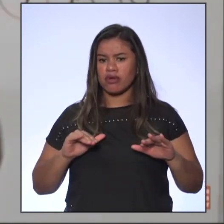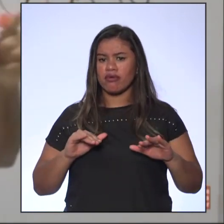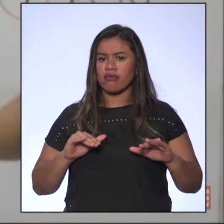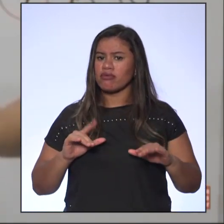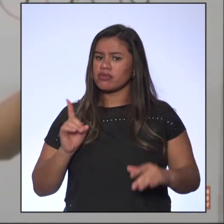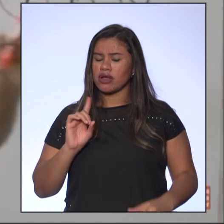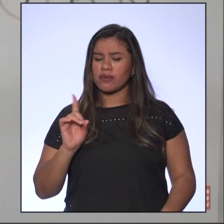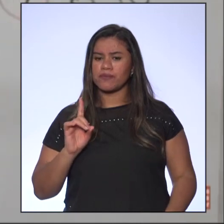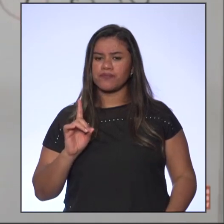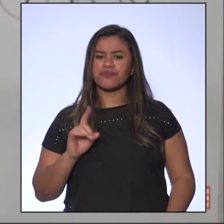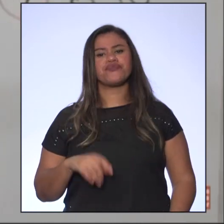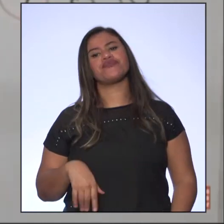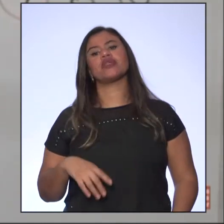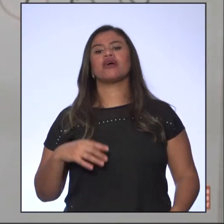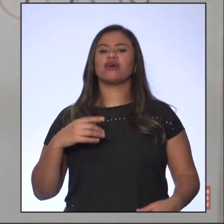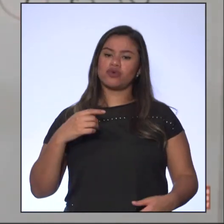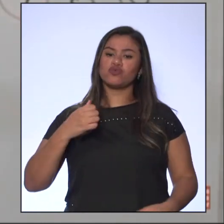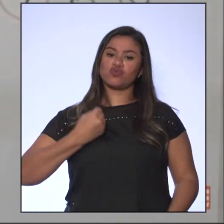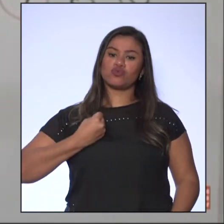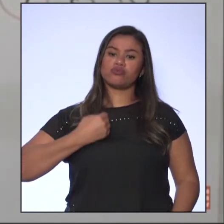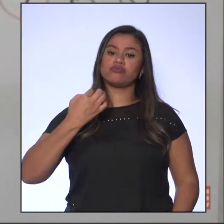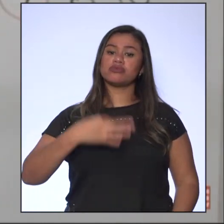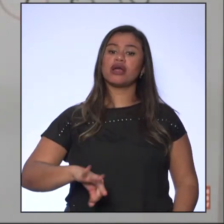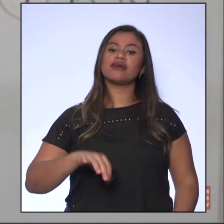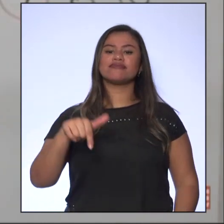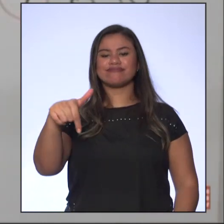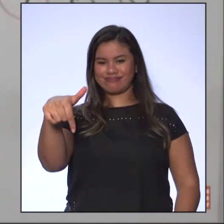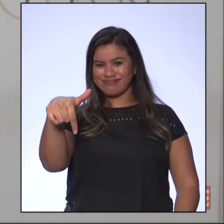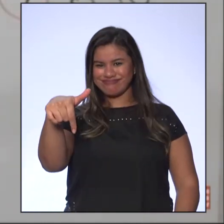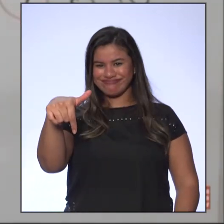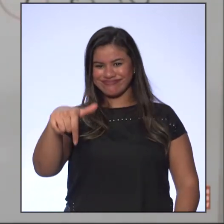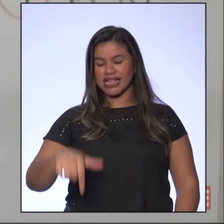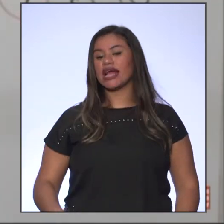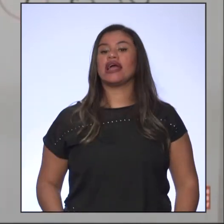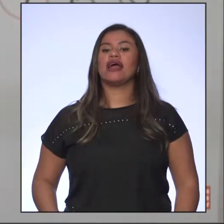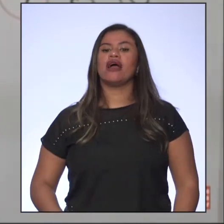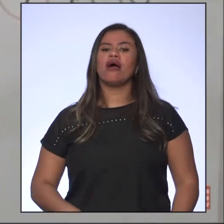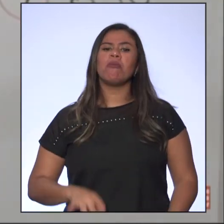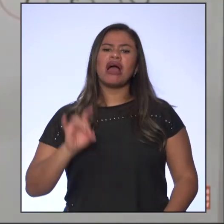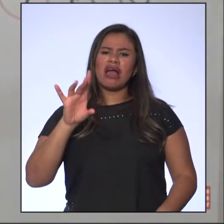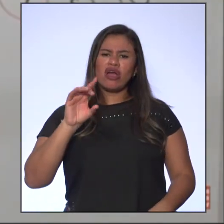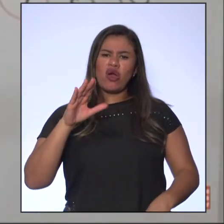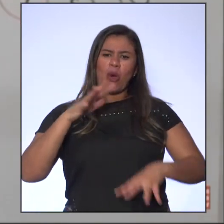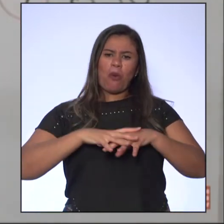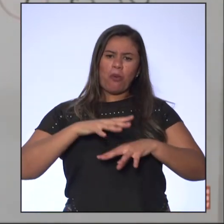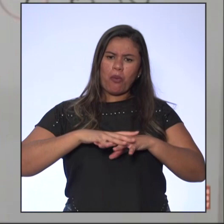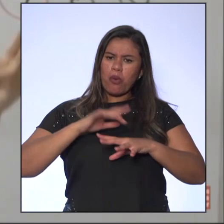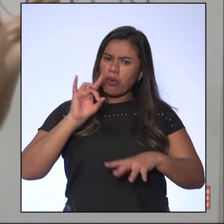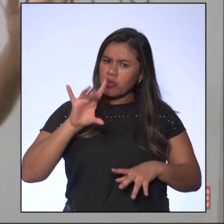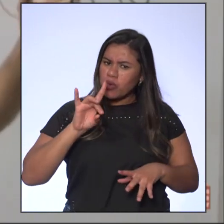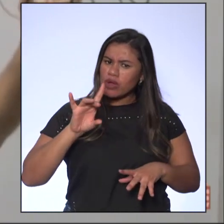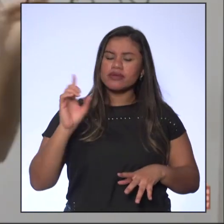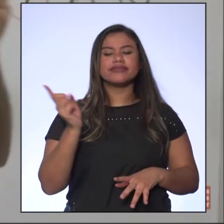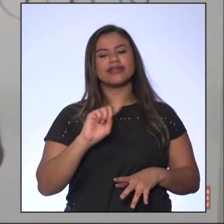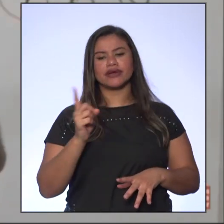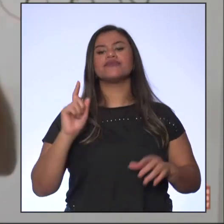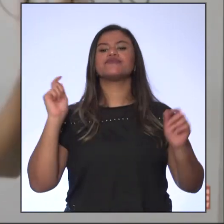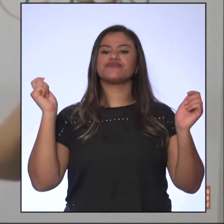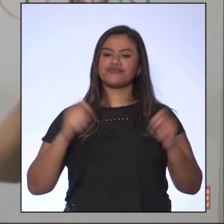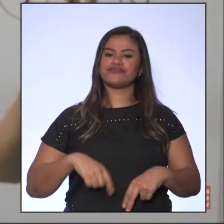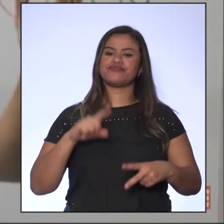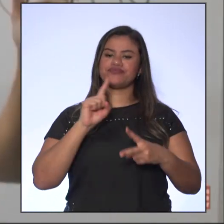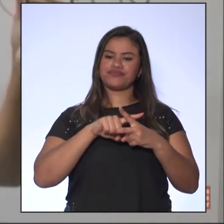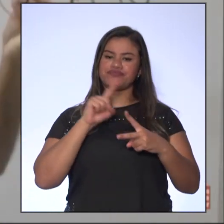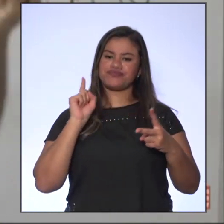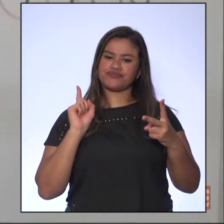tem essa situação para calcular a mediana? Não. Tem duas situações possíveis. Por quê? Porque eu posso ter uma quantidade par de